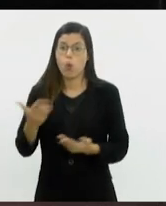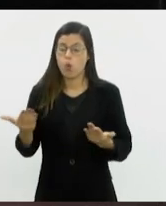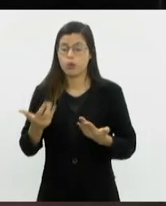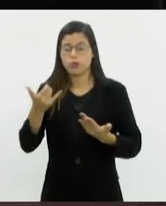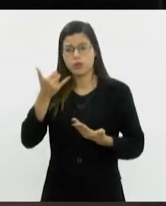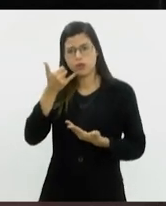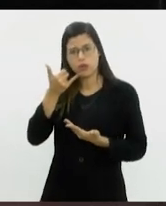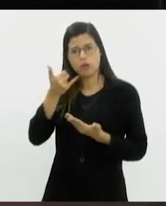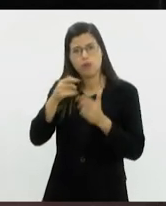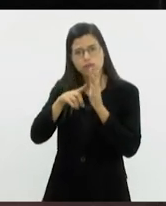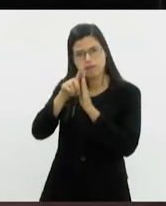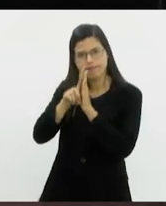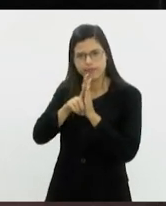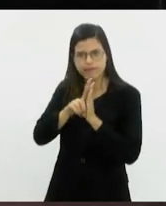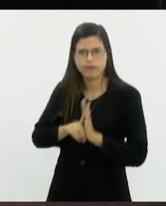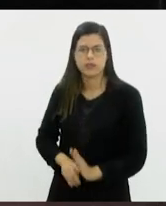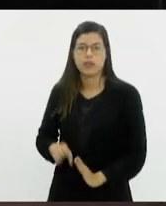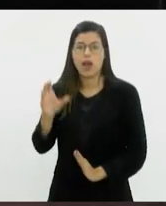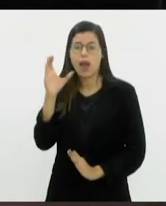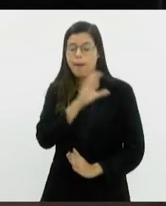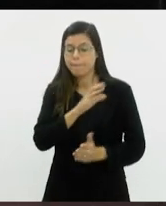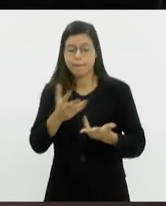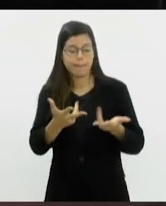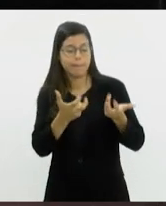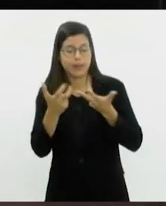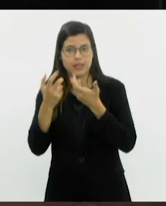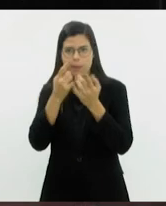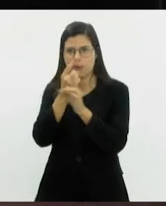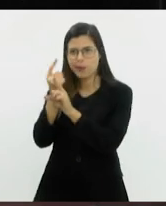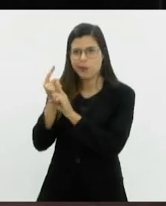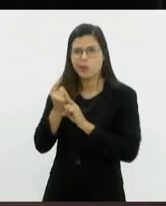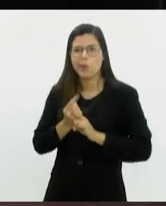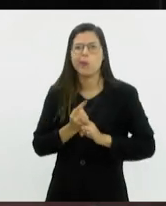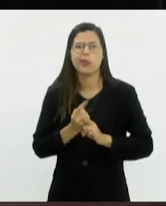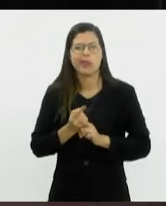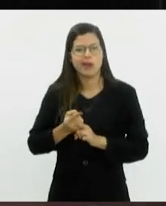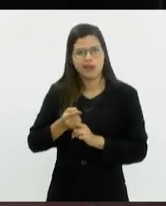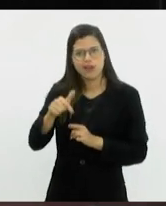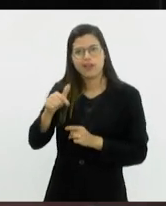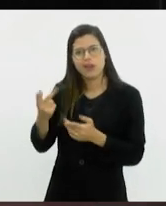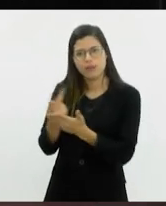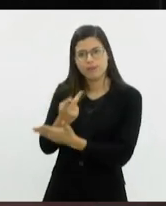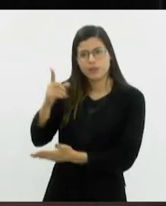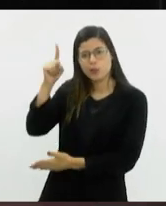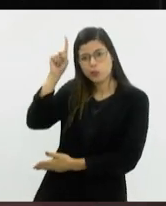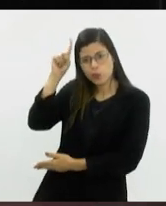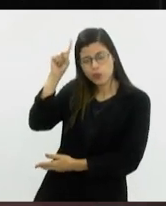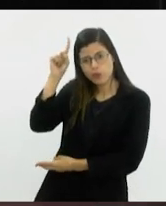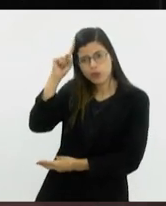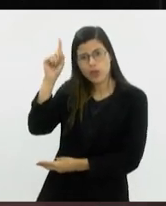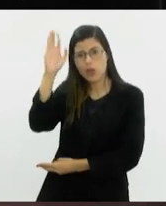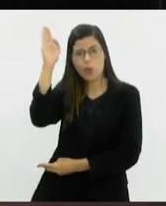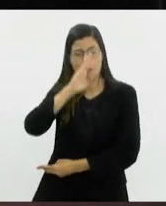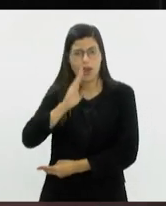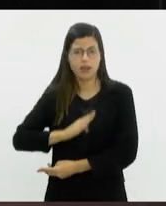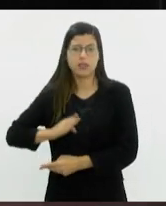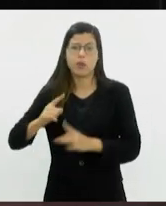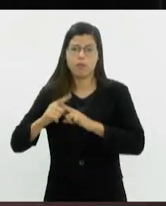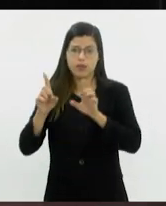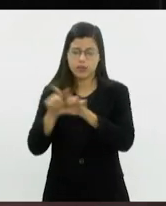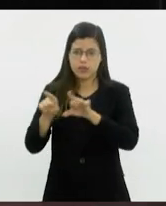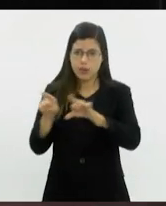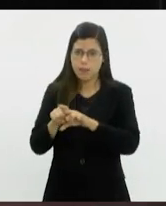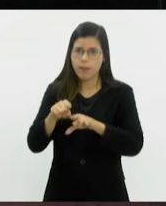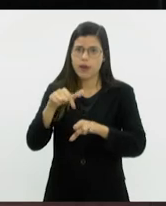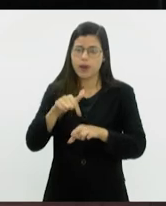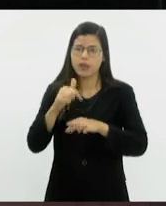rápida pesquisa, a gente vê o quanto isso acontece diariamente no país, mas também no município do